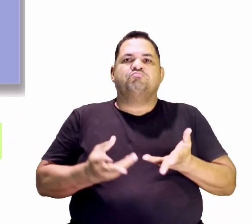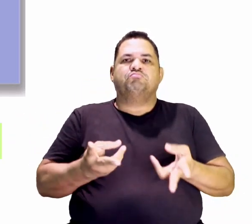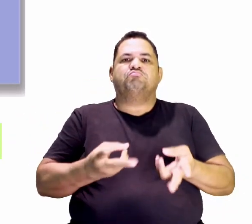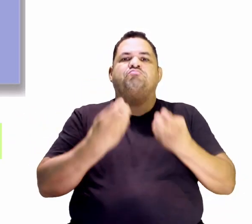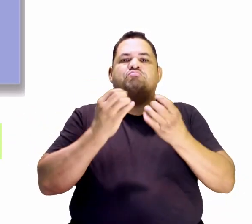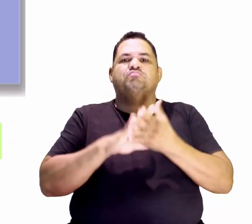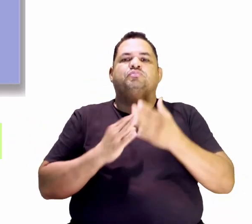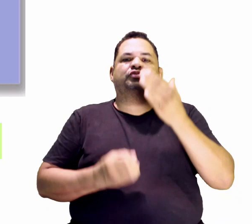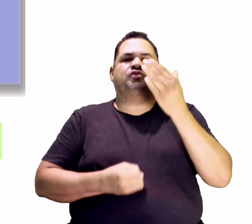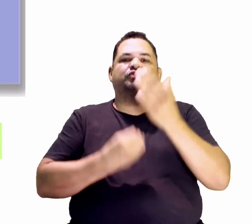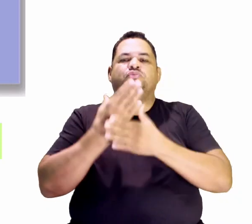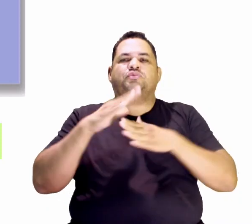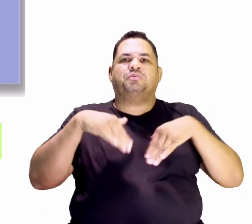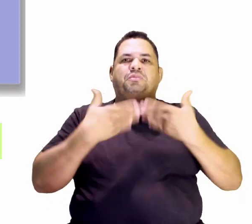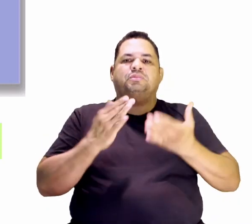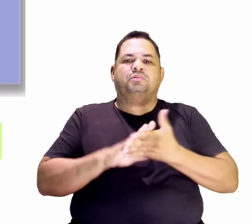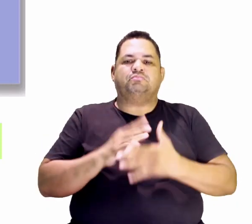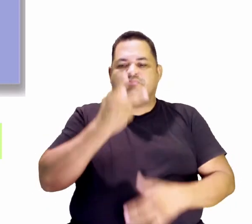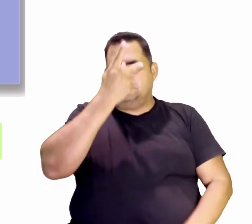de adolescência.